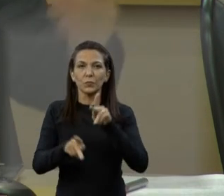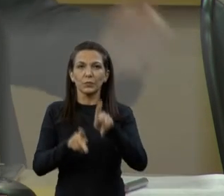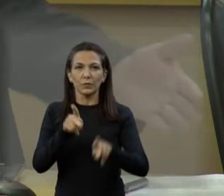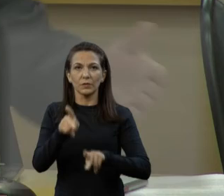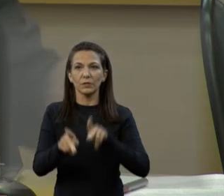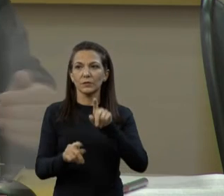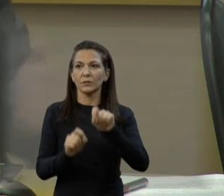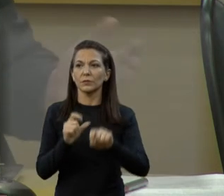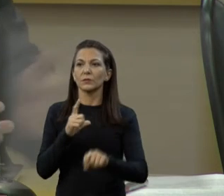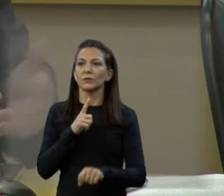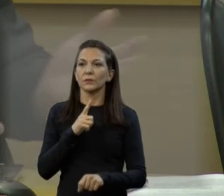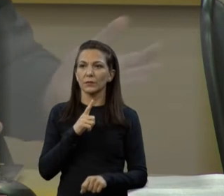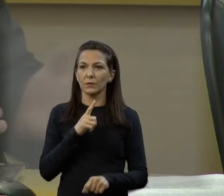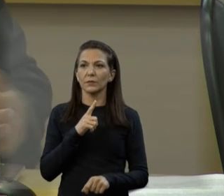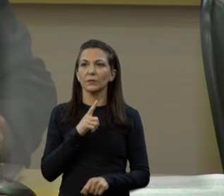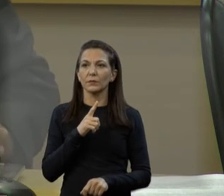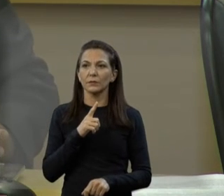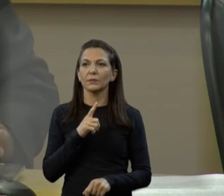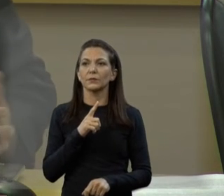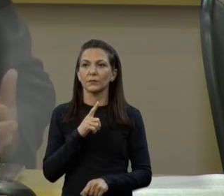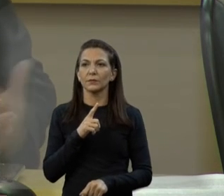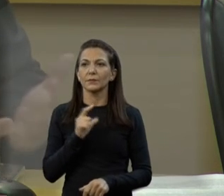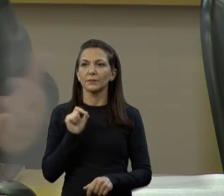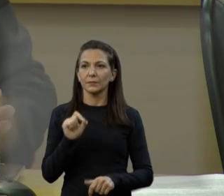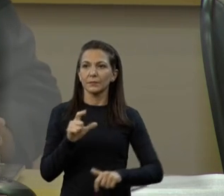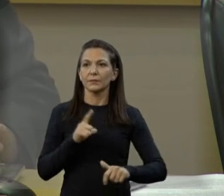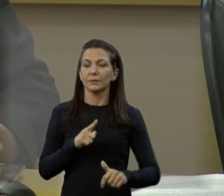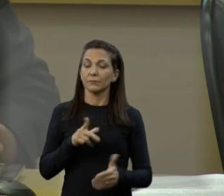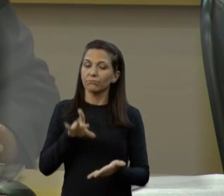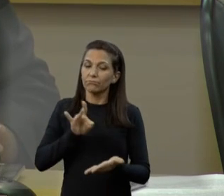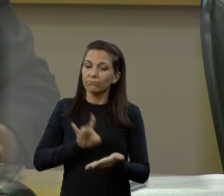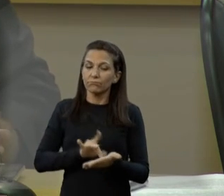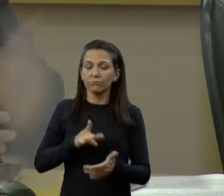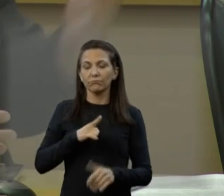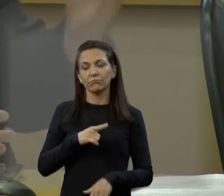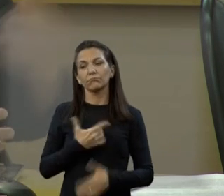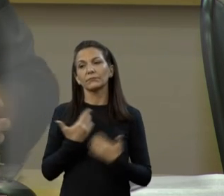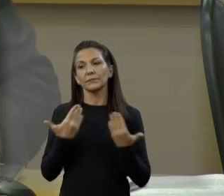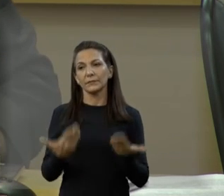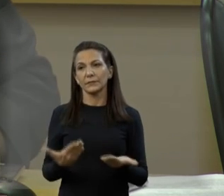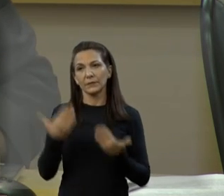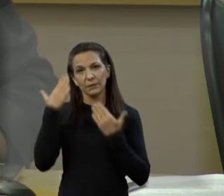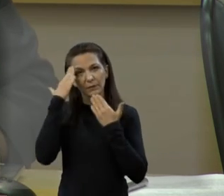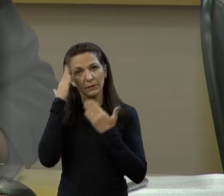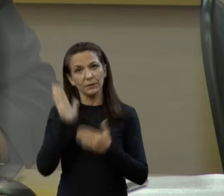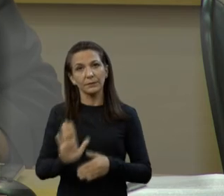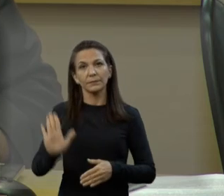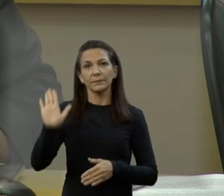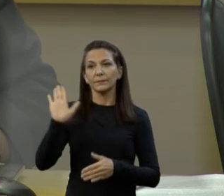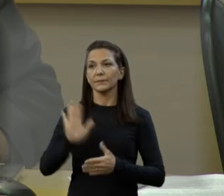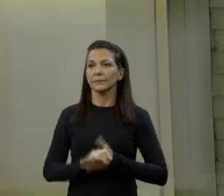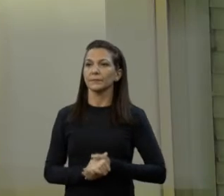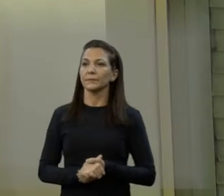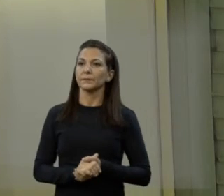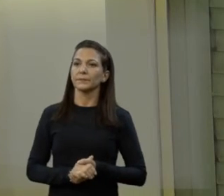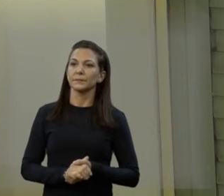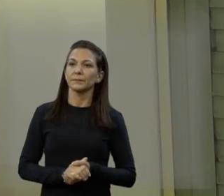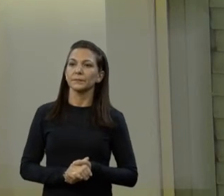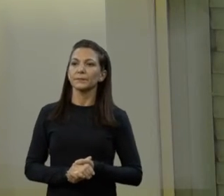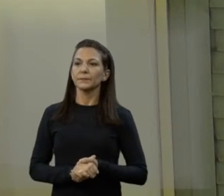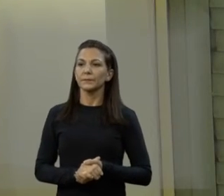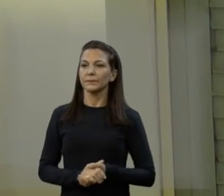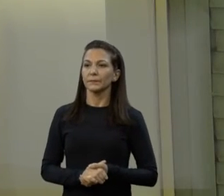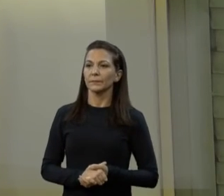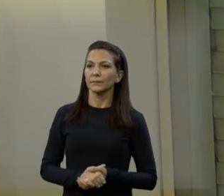joga que não joga mas é fato que ser uma realidade gente é uma realidade tão obrigado pela parte perfeito 13